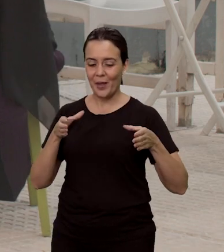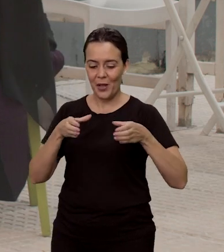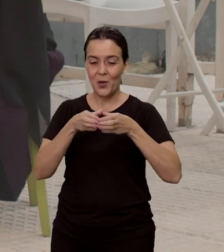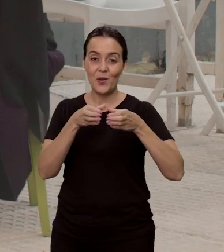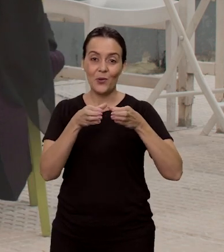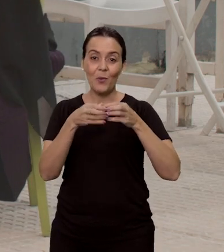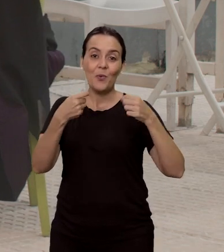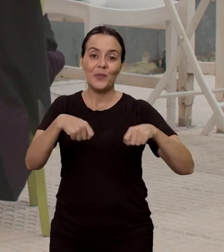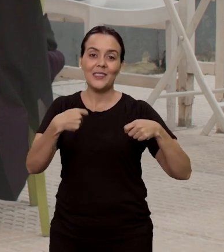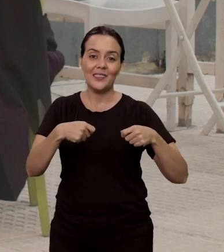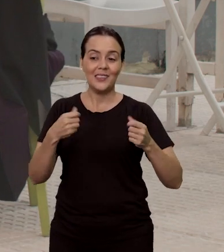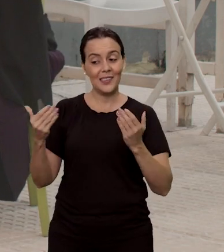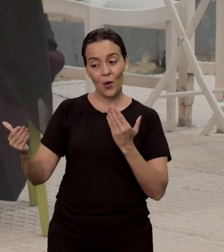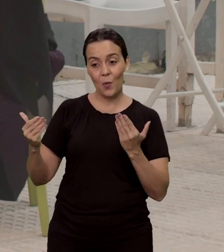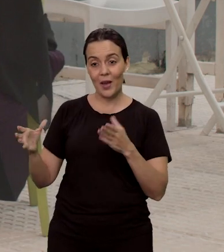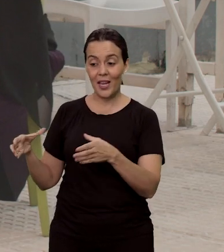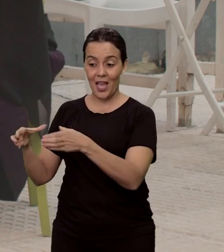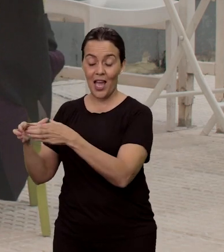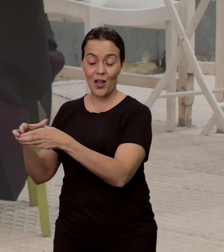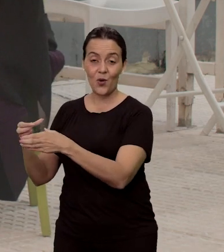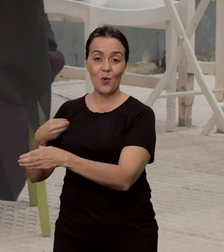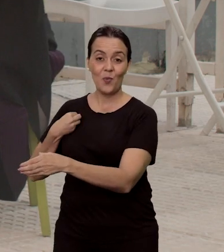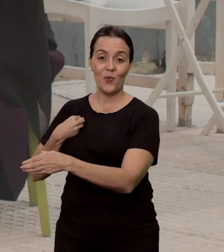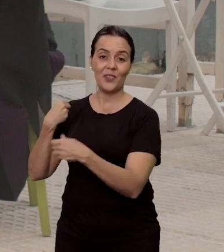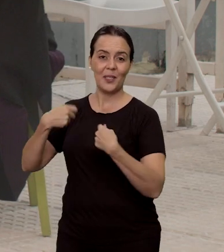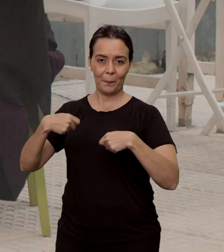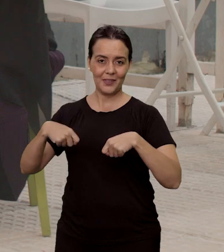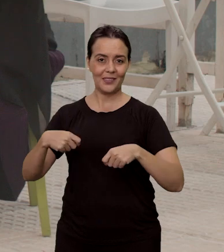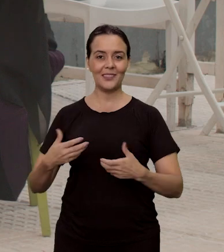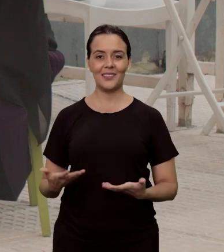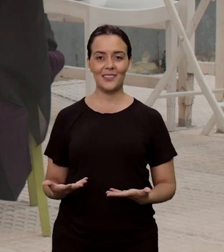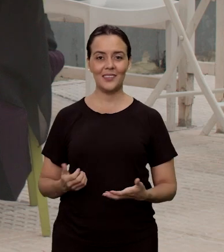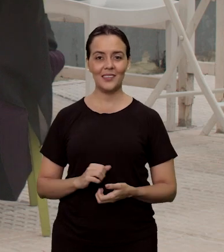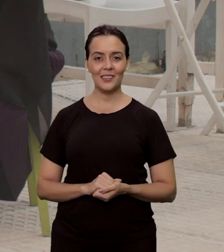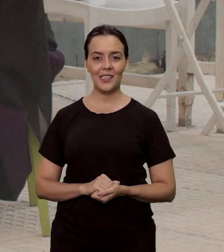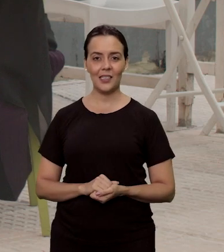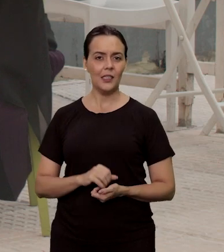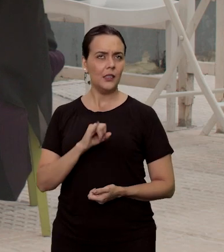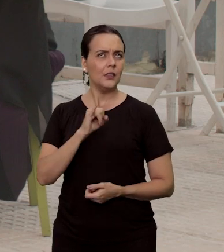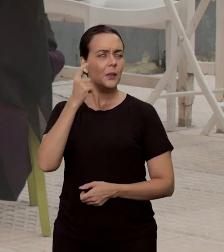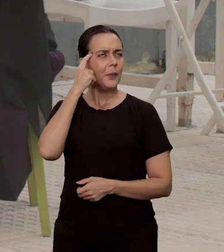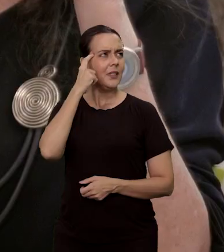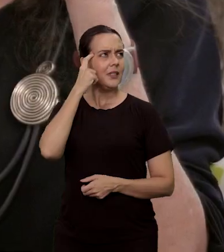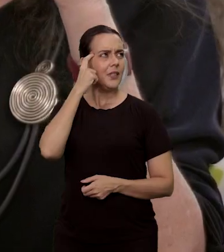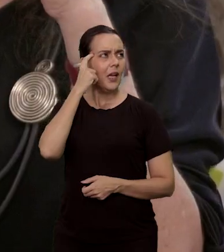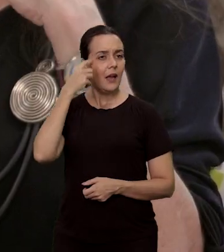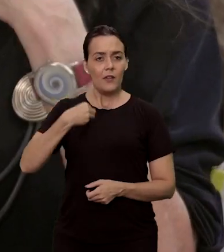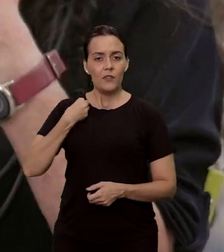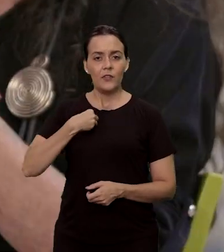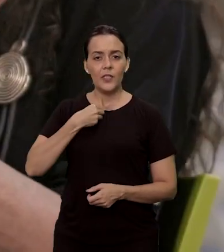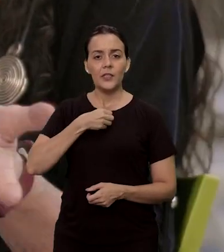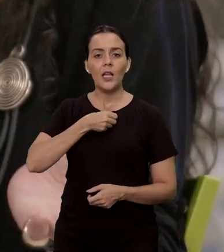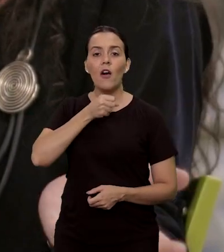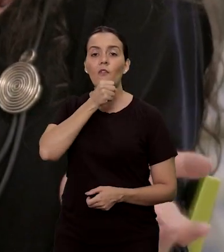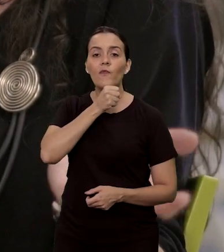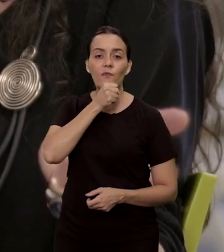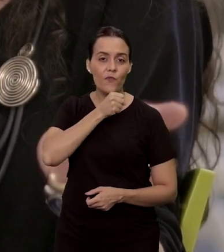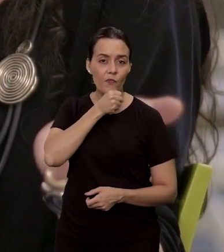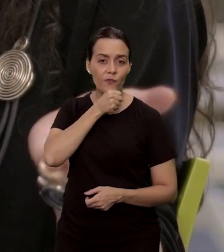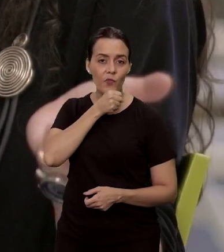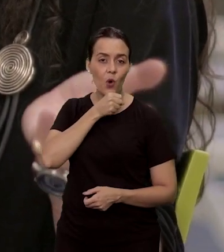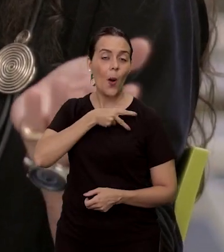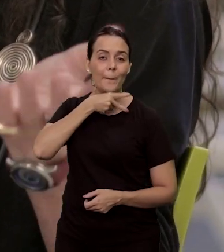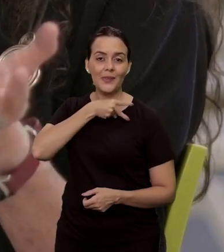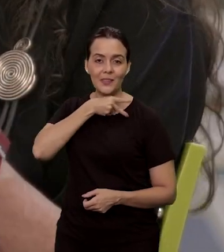você sabe, eu fico pensando, se a gente olhar a vida dos nossos avós, bisavós, a nossa é